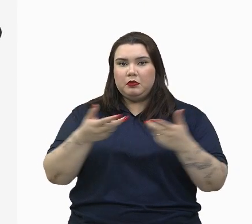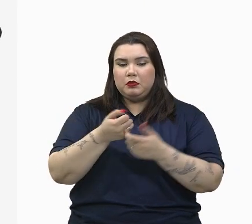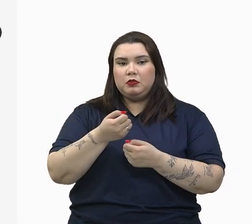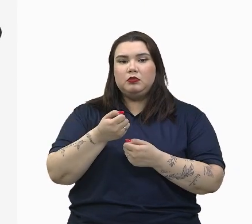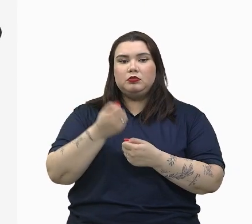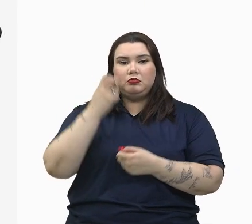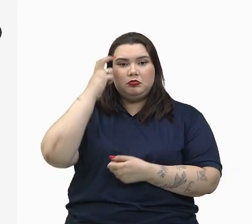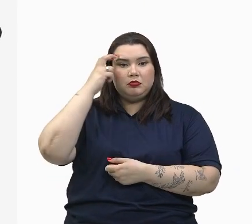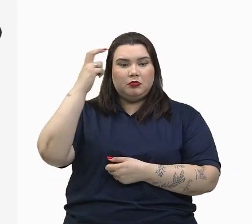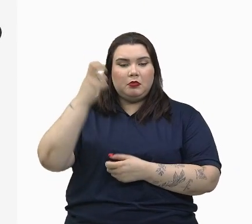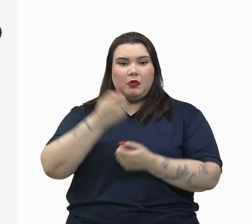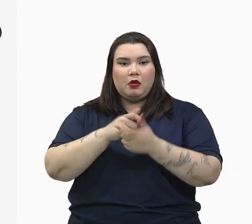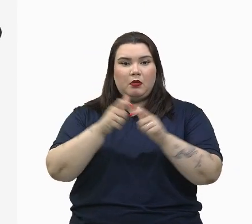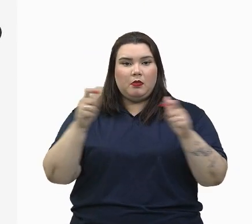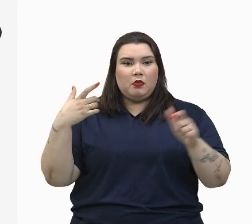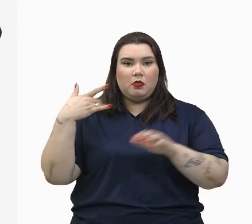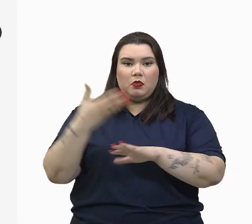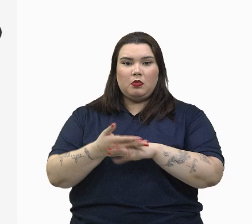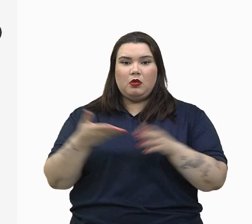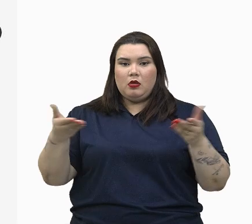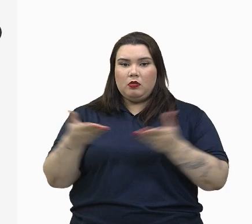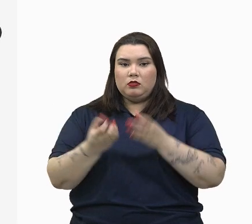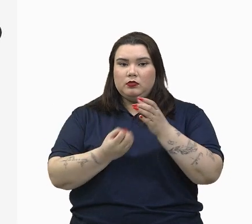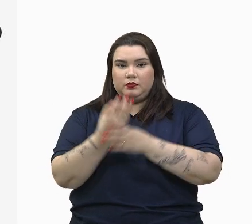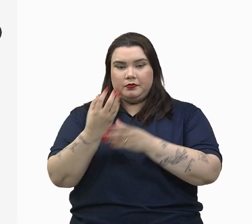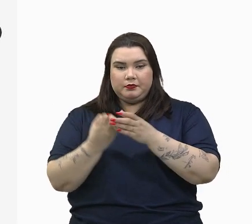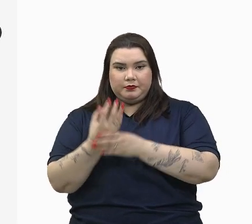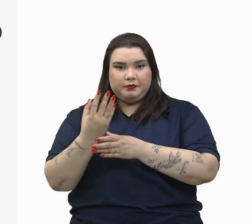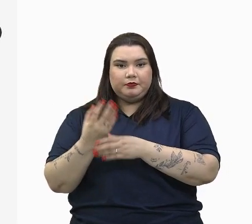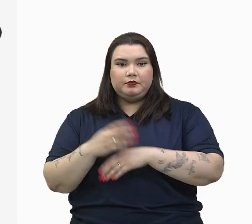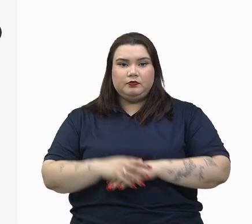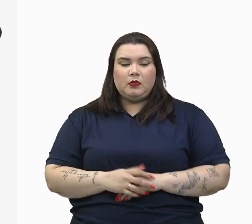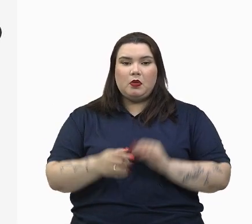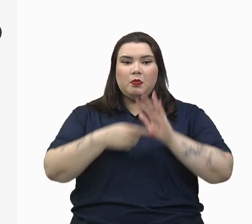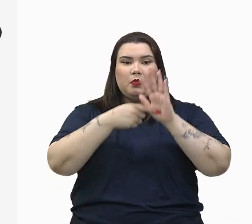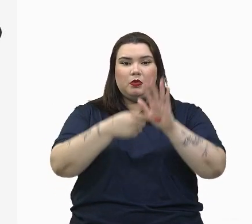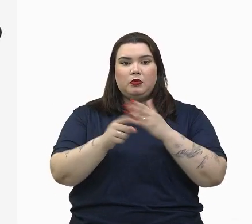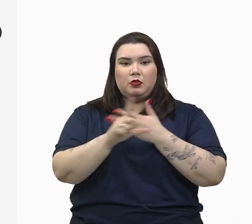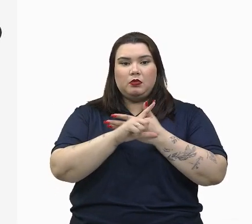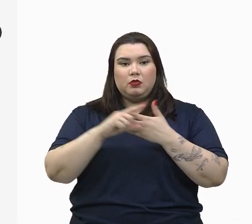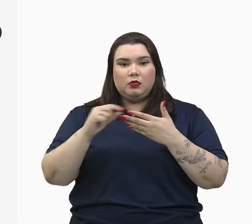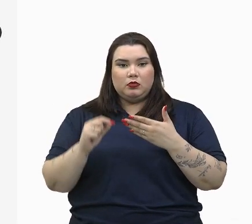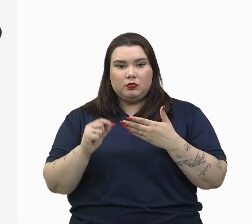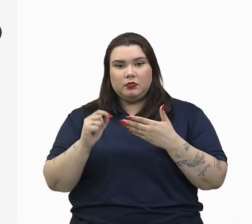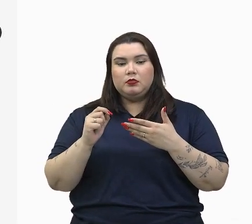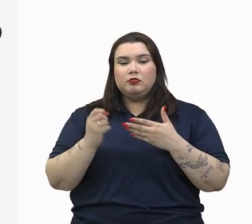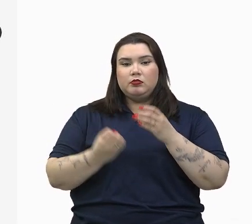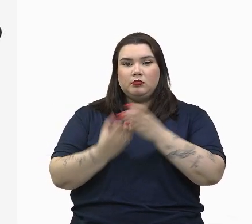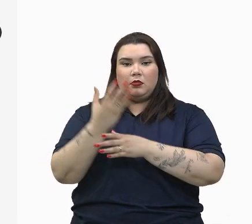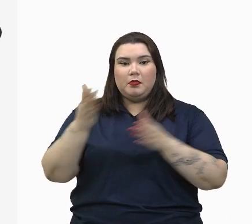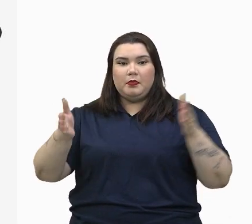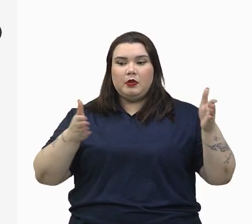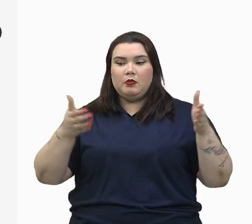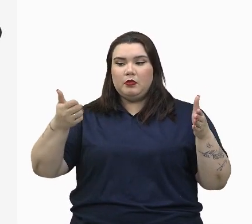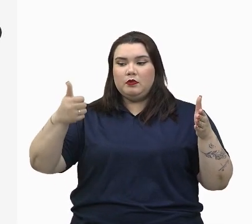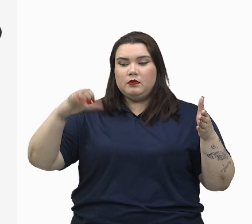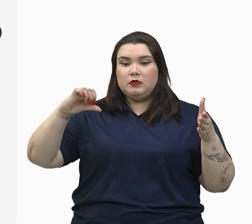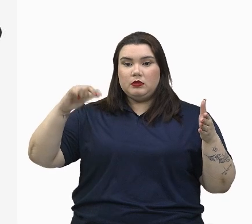talento, muitos dos quais continuam produzindo ainda hoje. Destacam-se ainda autores surgidos nos anos